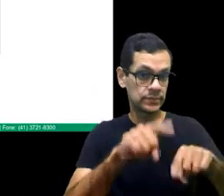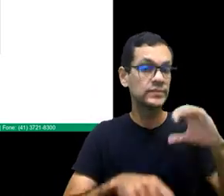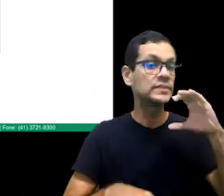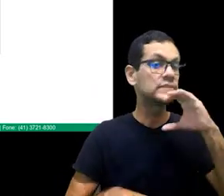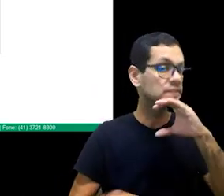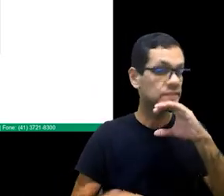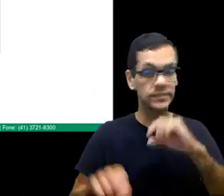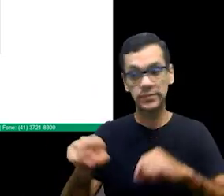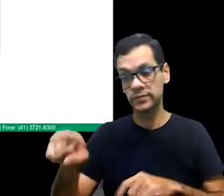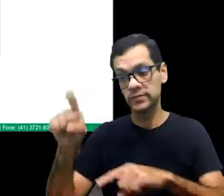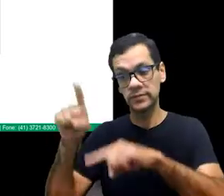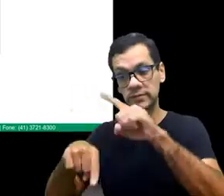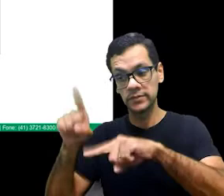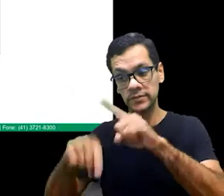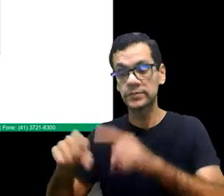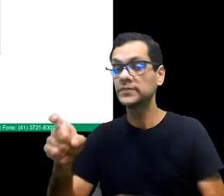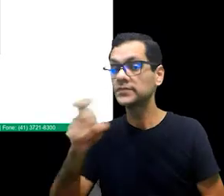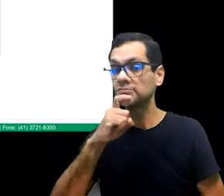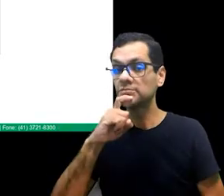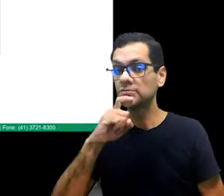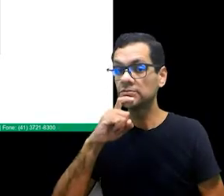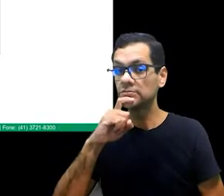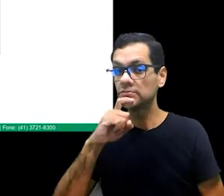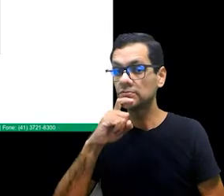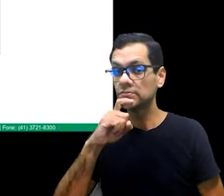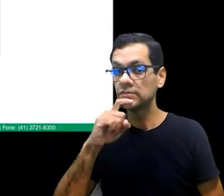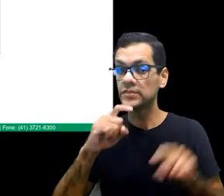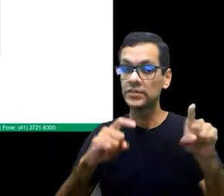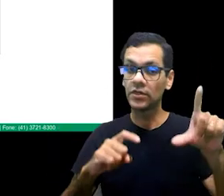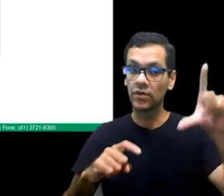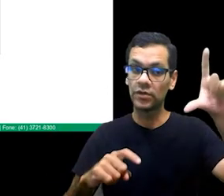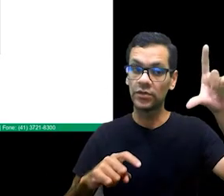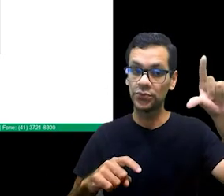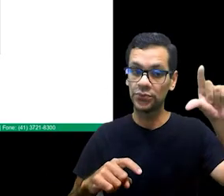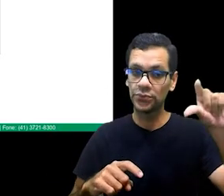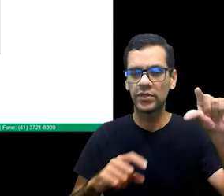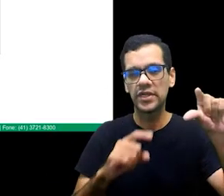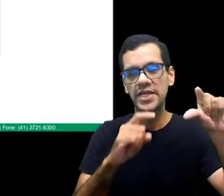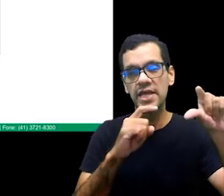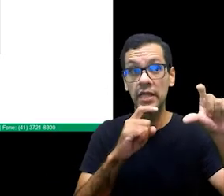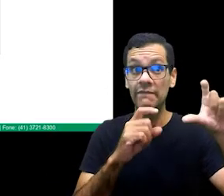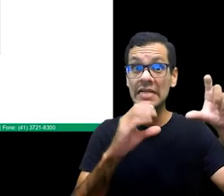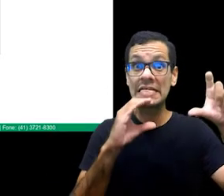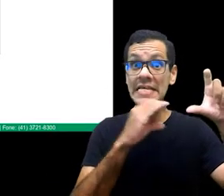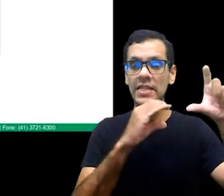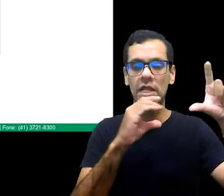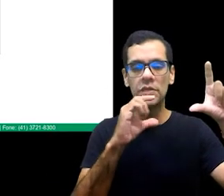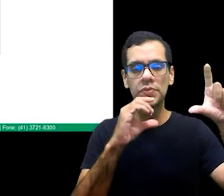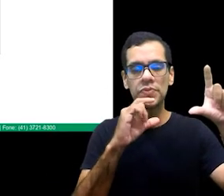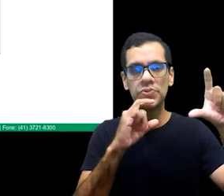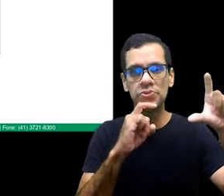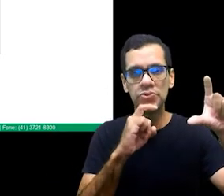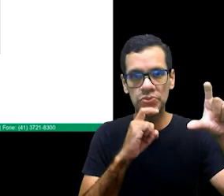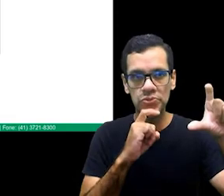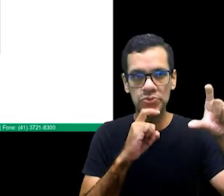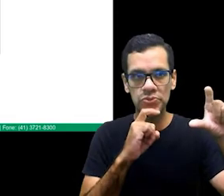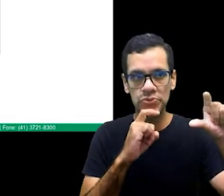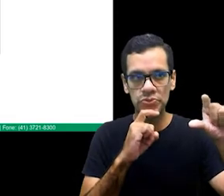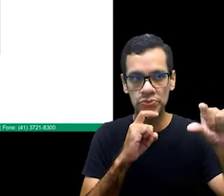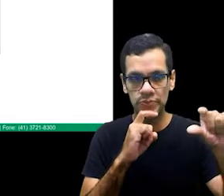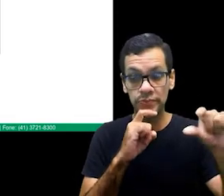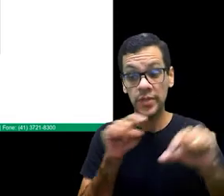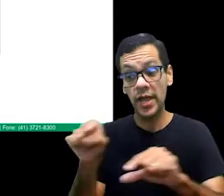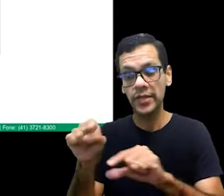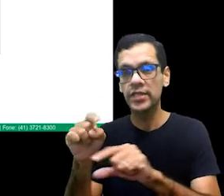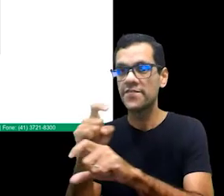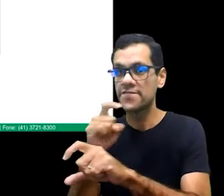um corpo que esquentou. Colocando de outra forma, nós temos um sistema formado por um corpo que liberou energia e por um corpo